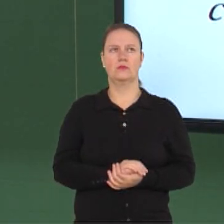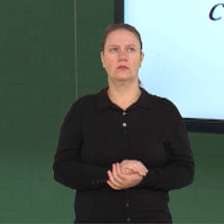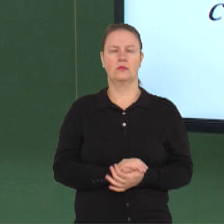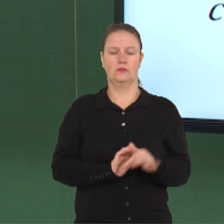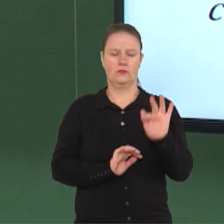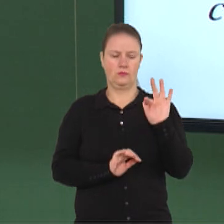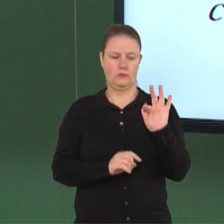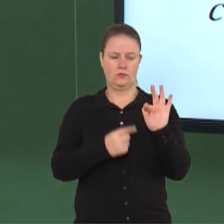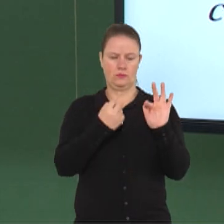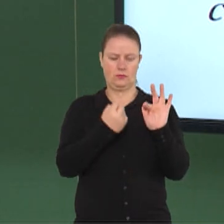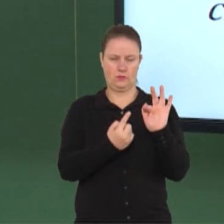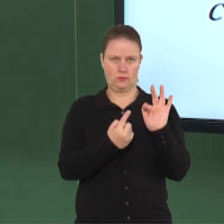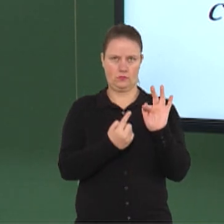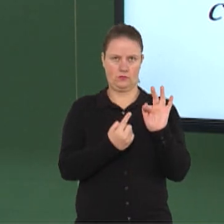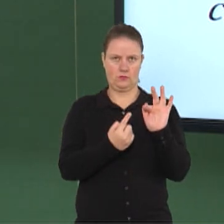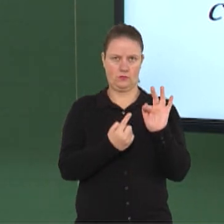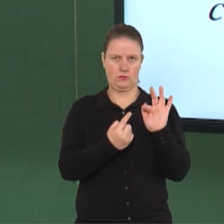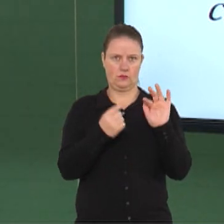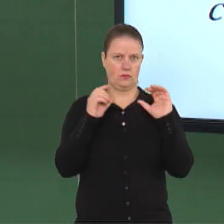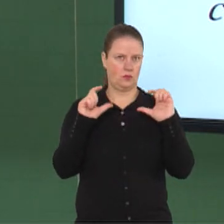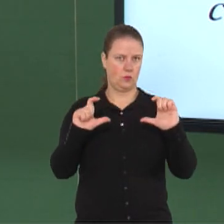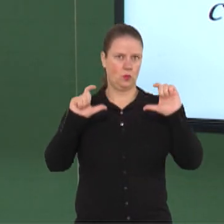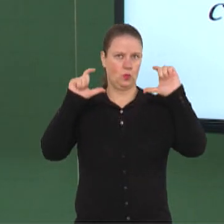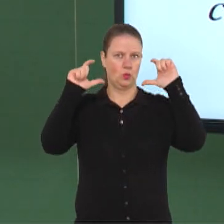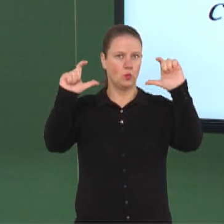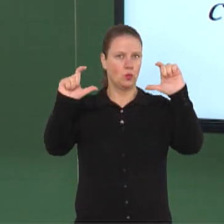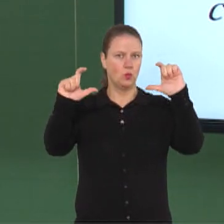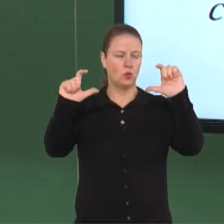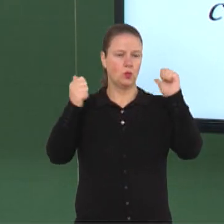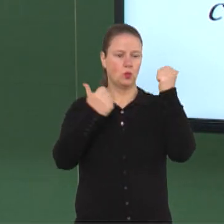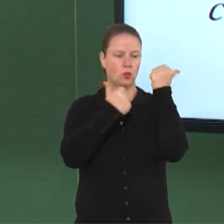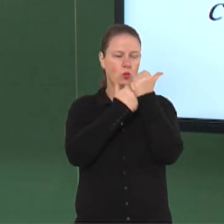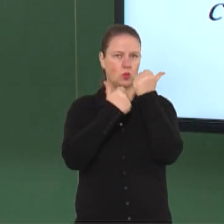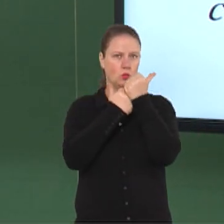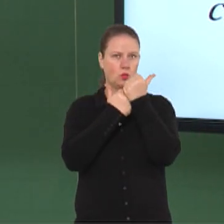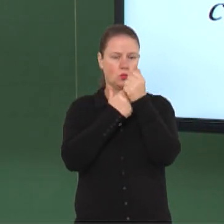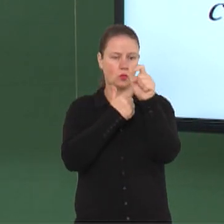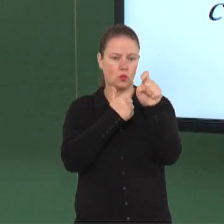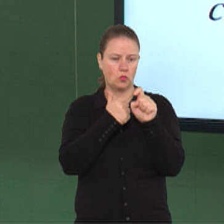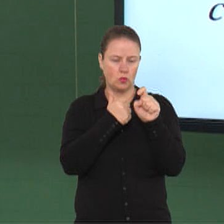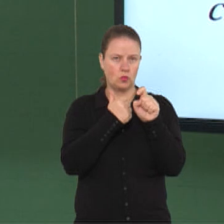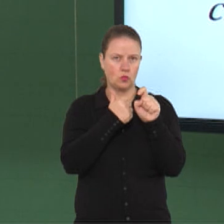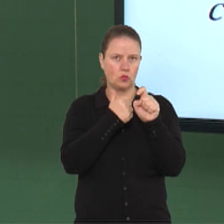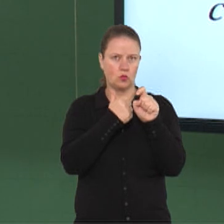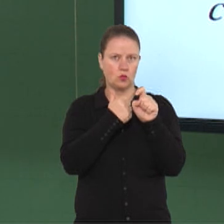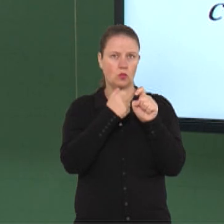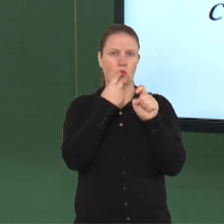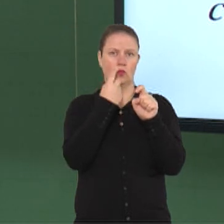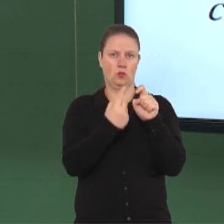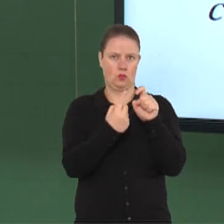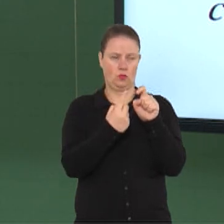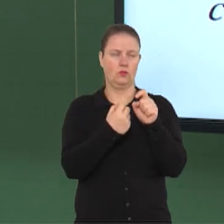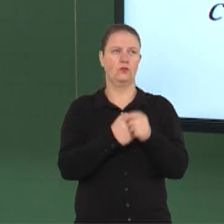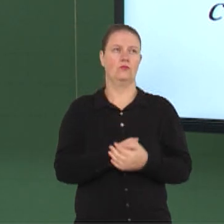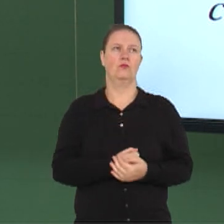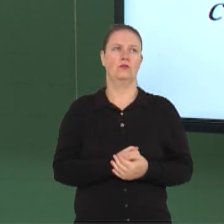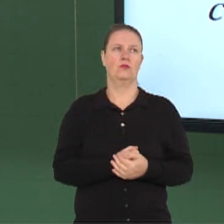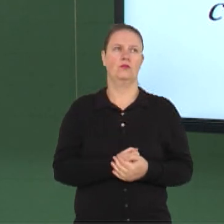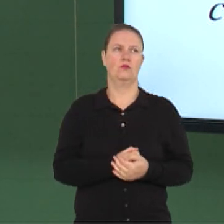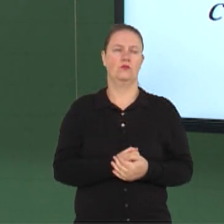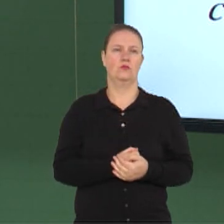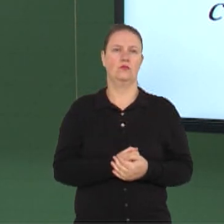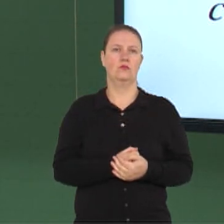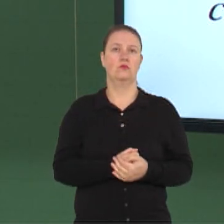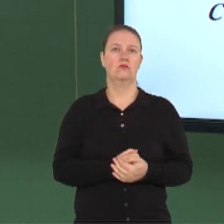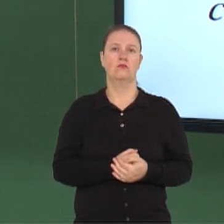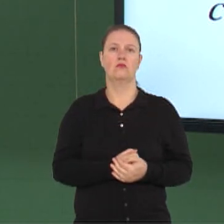F de 1, na função, nós vamos substituir x por 1. Então, 1 ao quadrado é